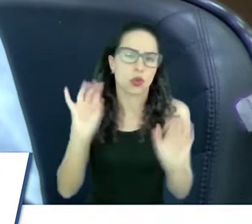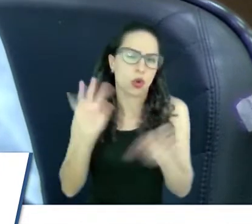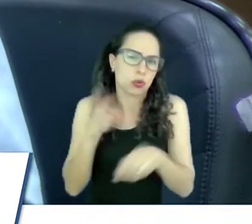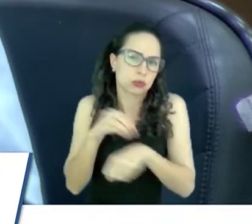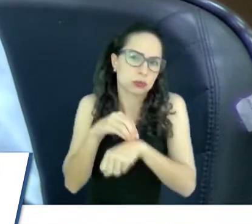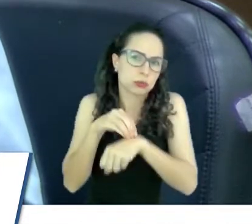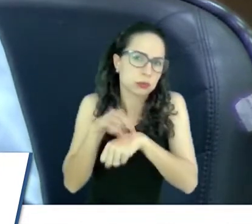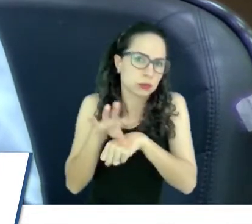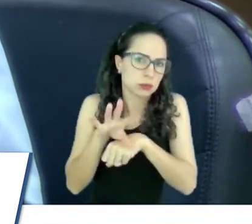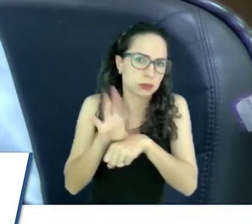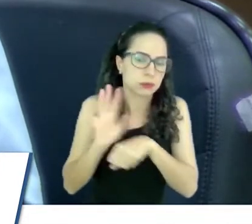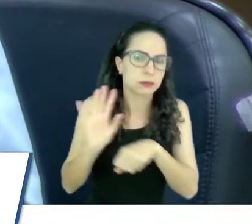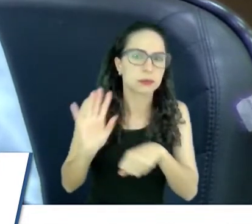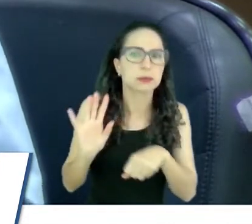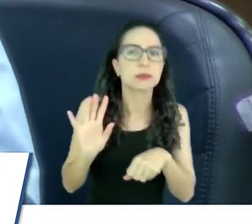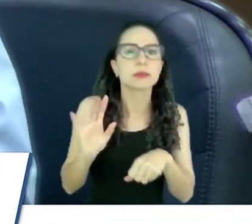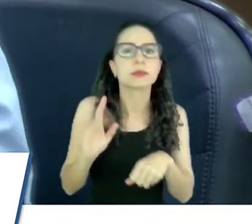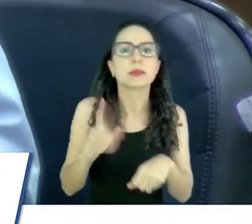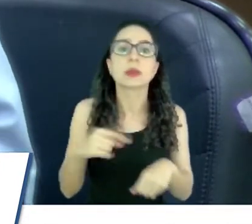Mas que a gente chegasse,